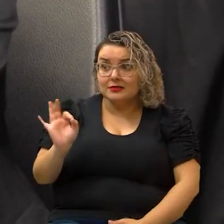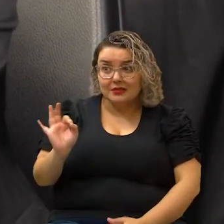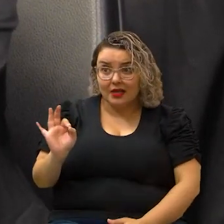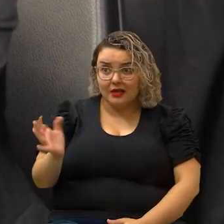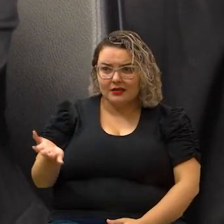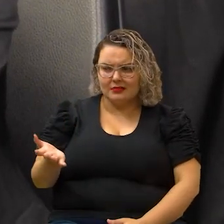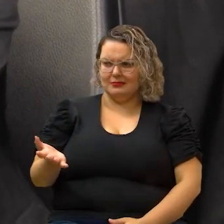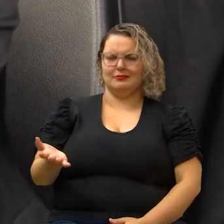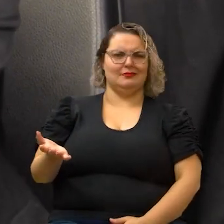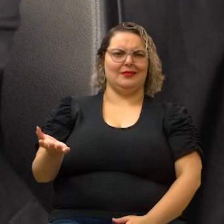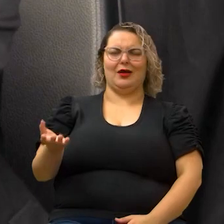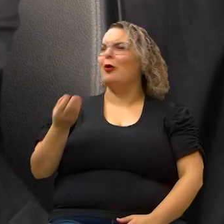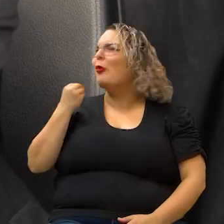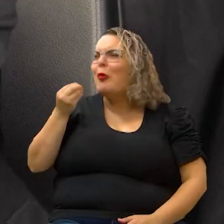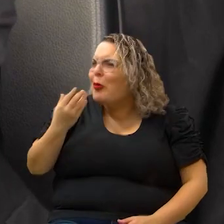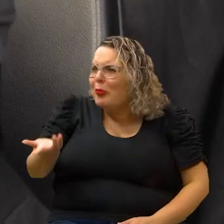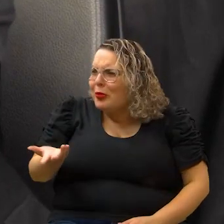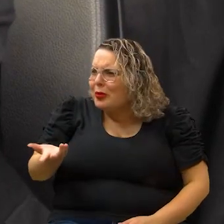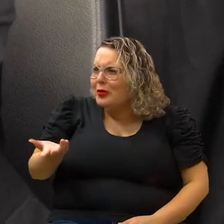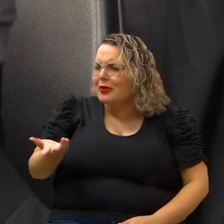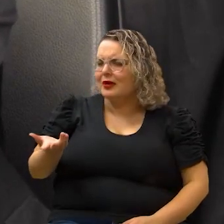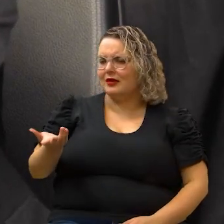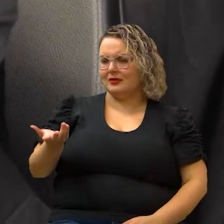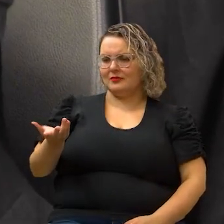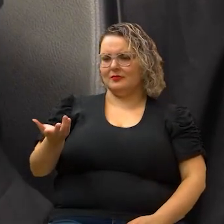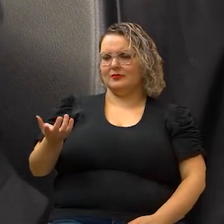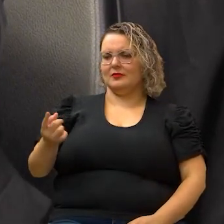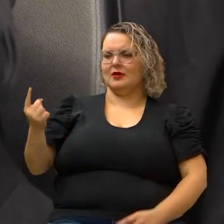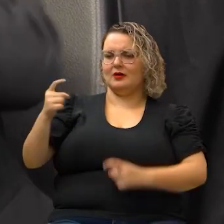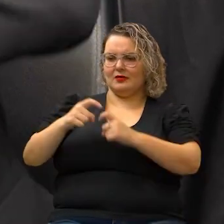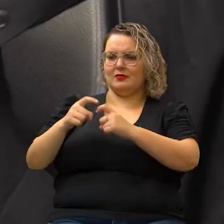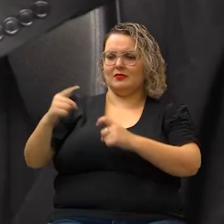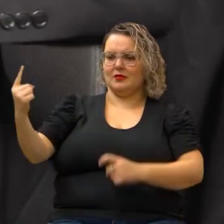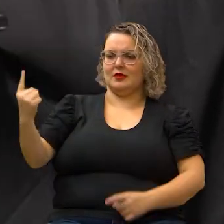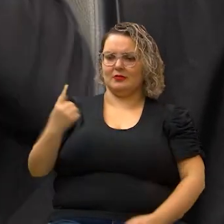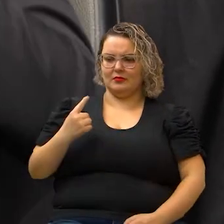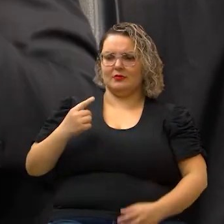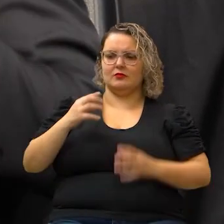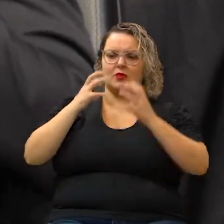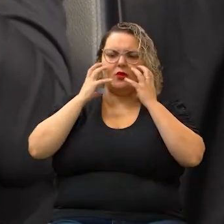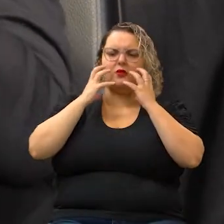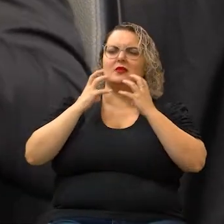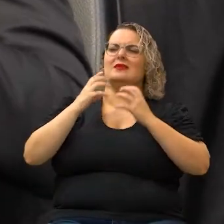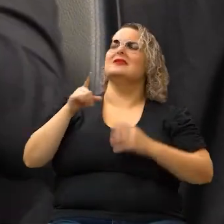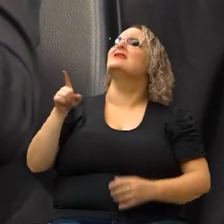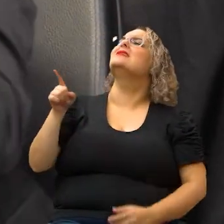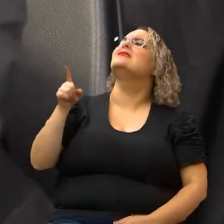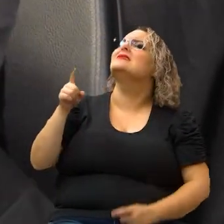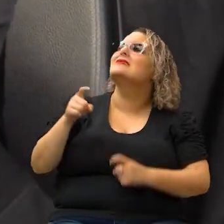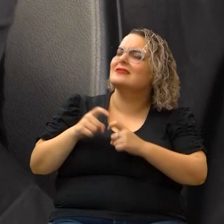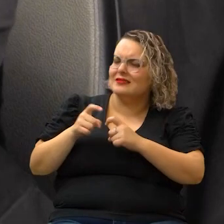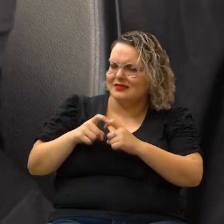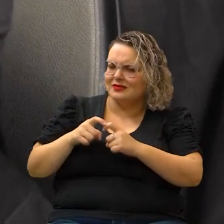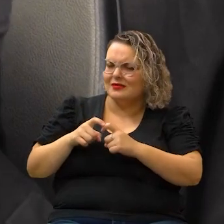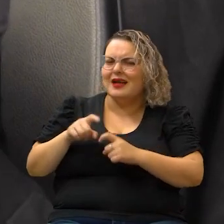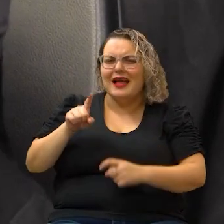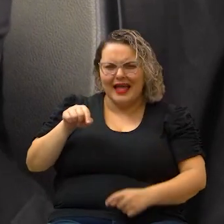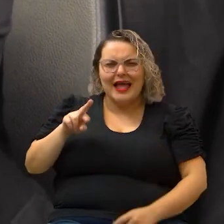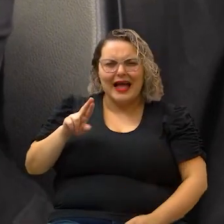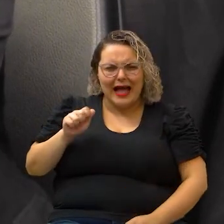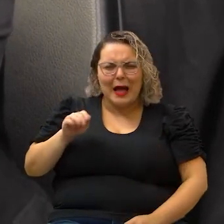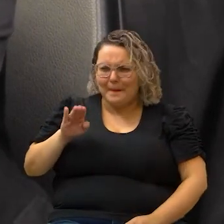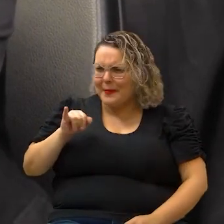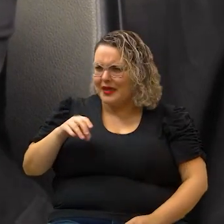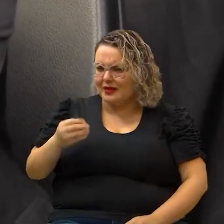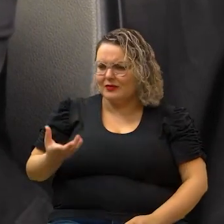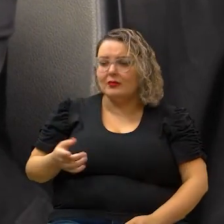nenhum. Falei, como assim não tem custo? Aí vindo o médico, ele tinha uma barbona, falei, esse médico aqui, ele é